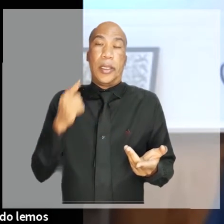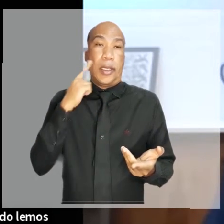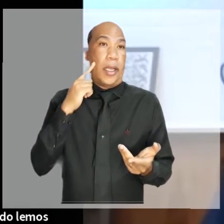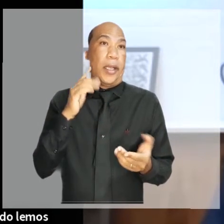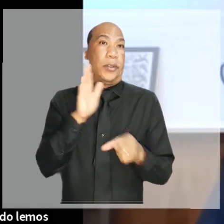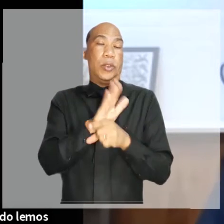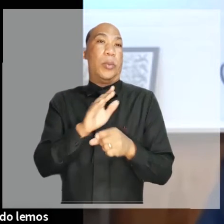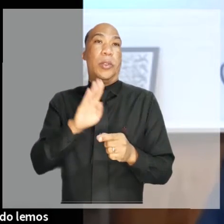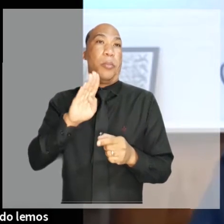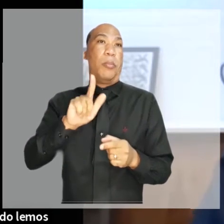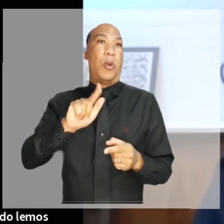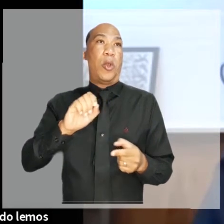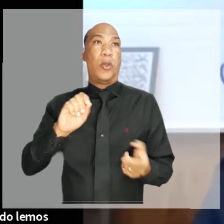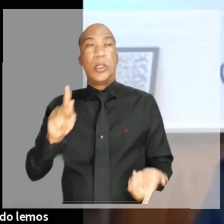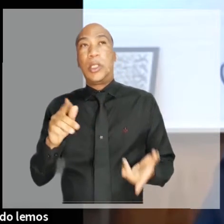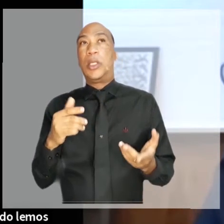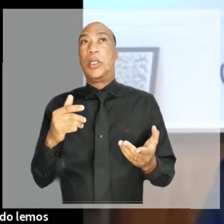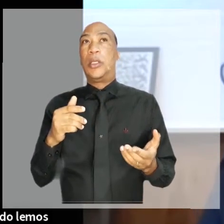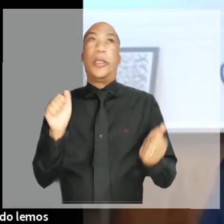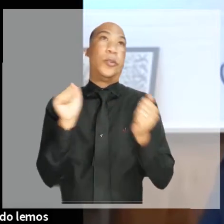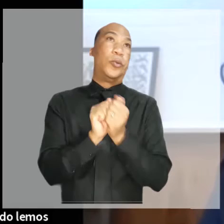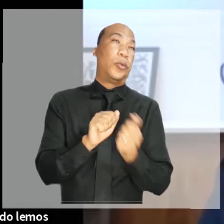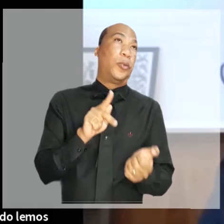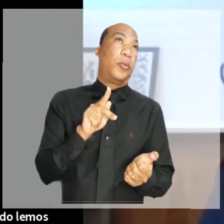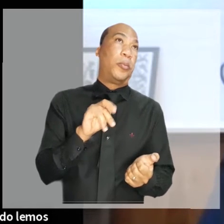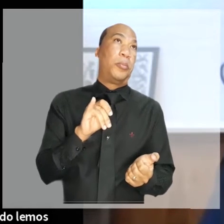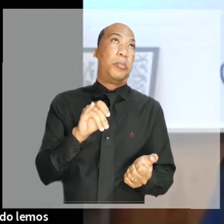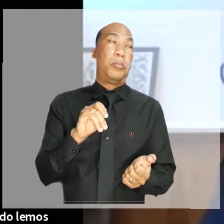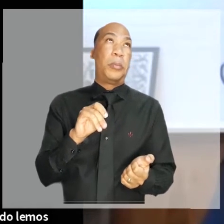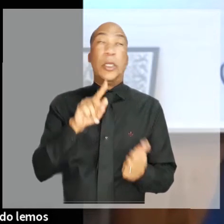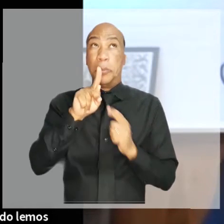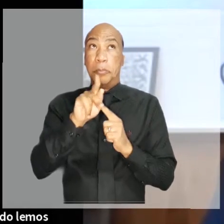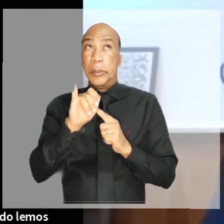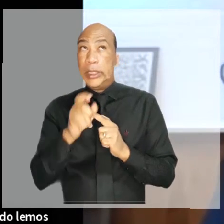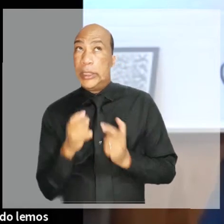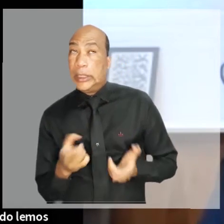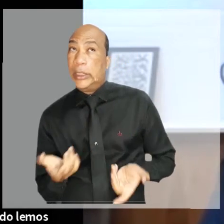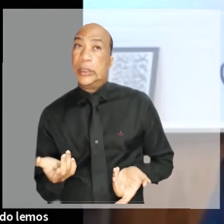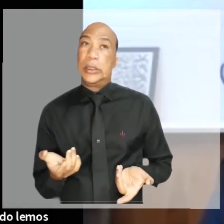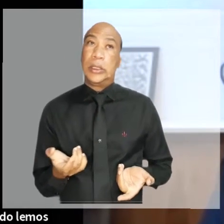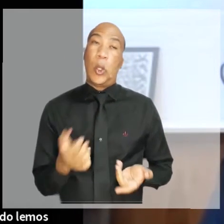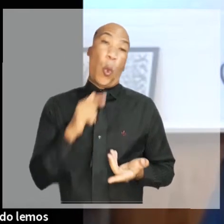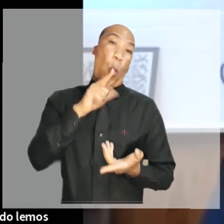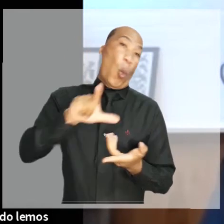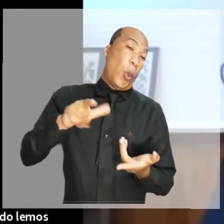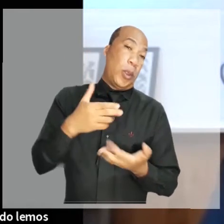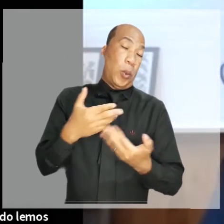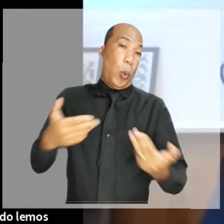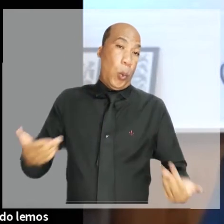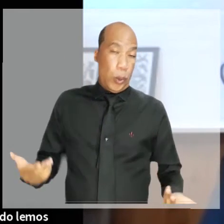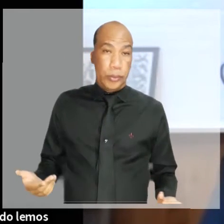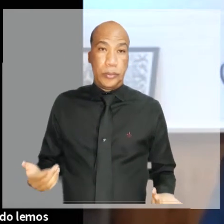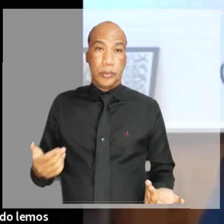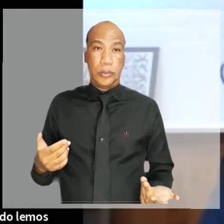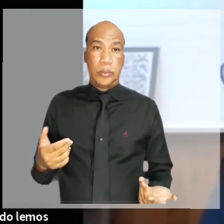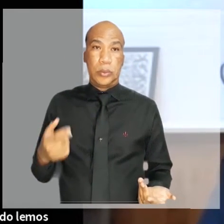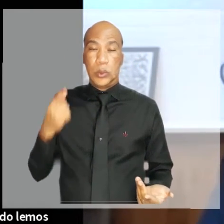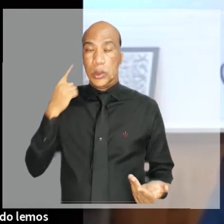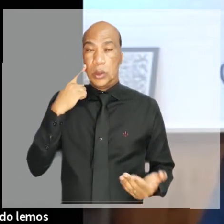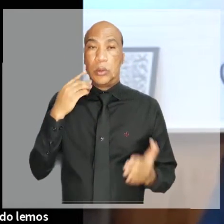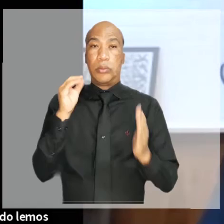de identificação que o próprio judiciário pode desenvolver, você tem ali a possibilidade de